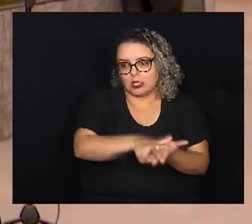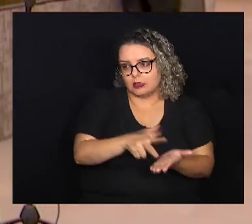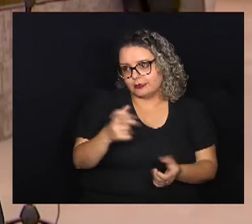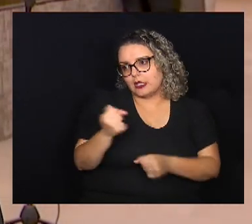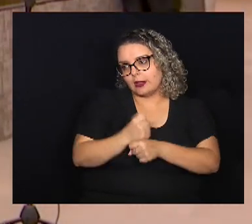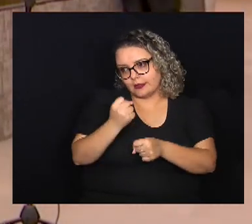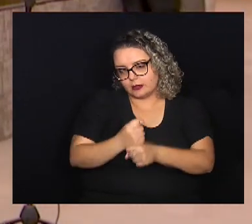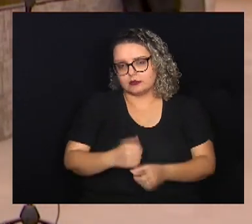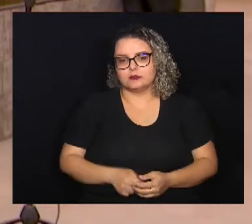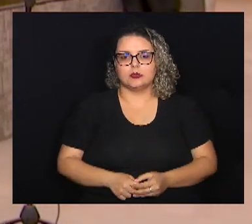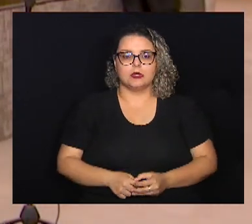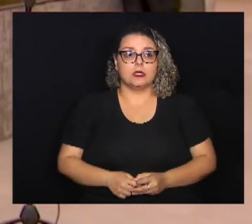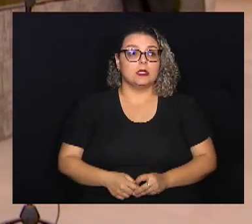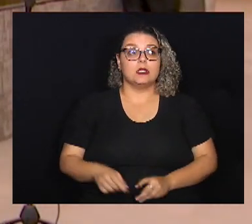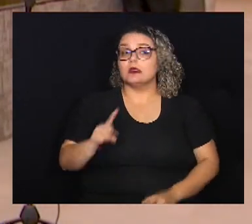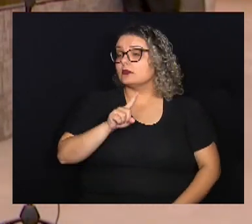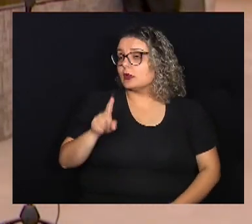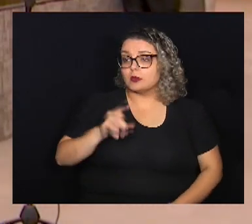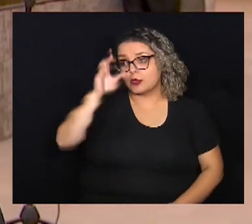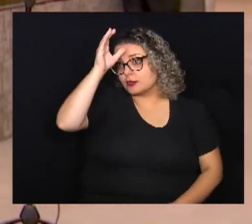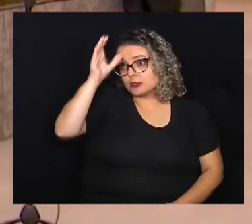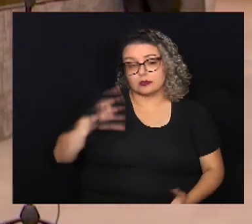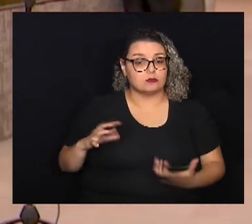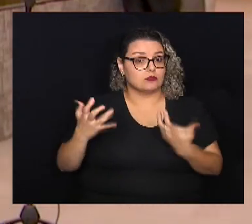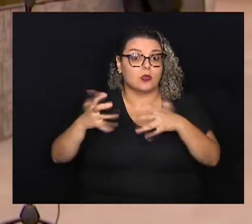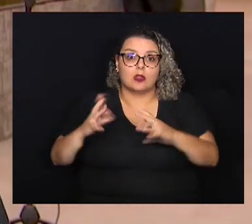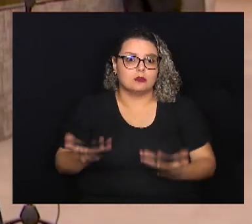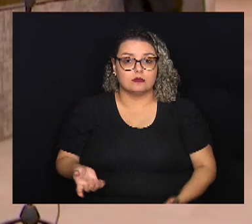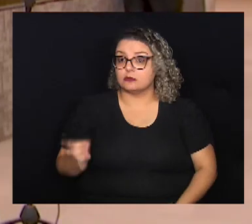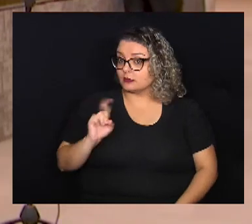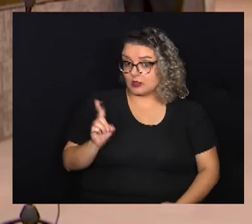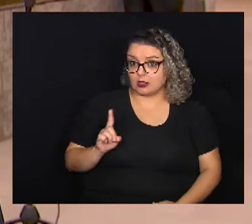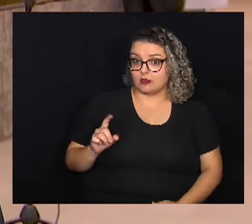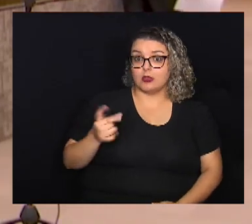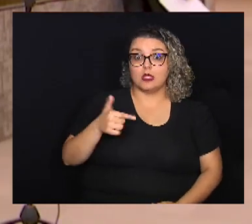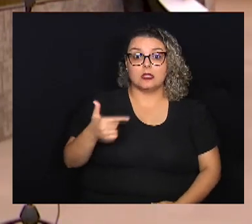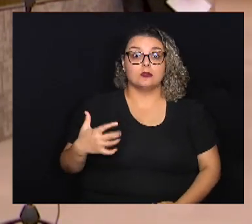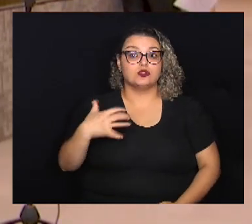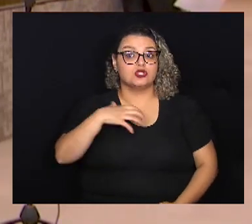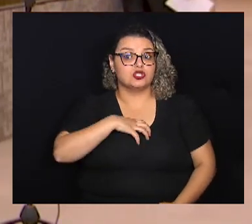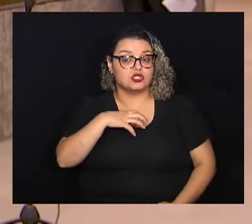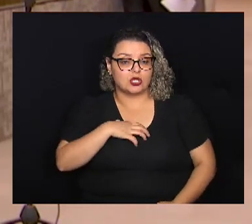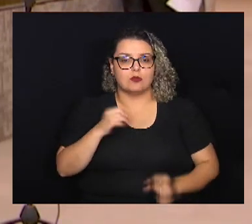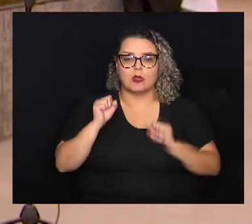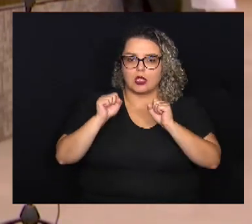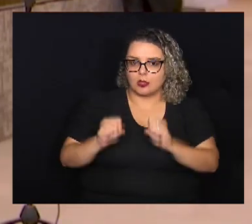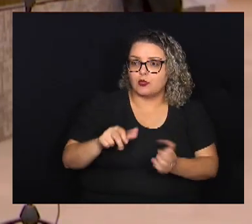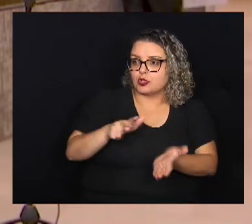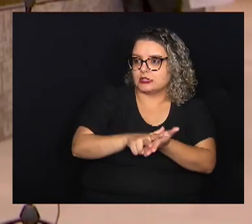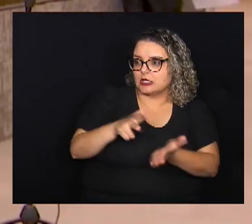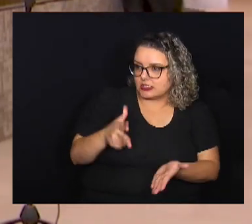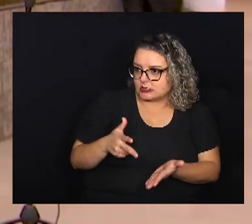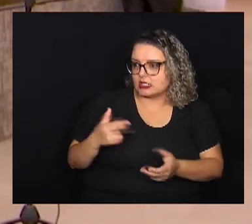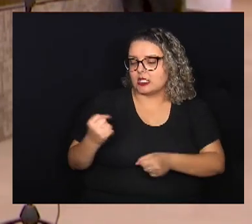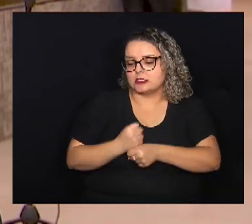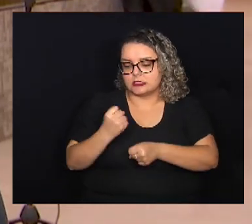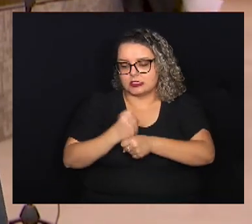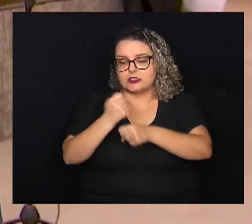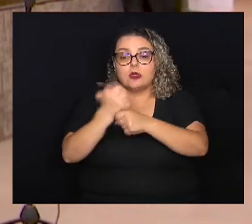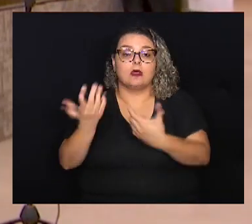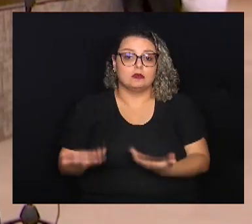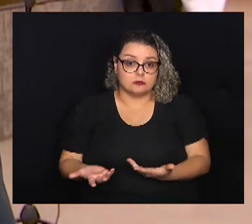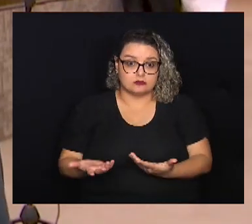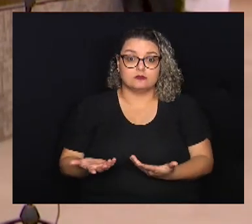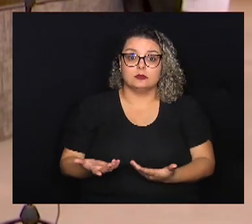e não é porque o cidadão não queria ou que não existia meios para que ele pudesse regularizar essas construções e